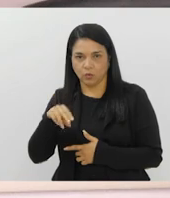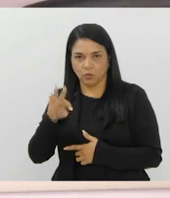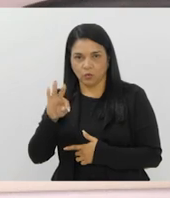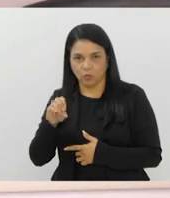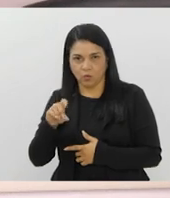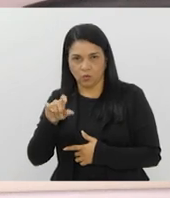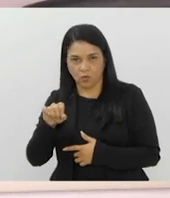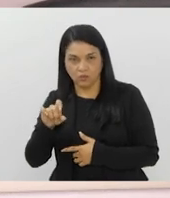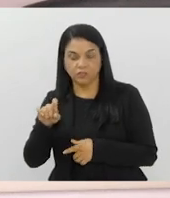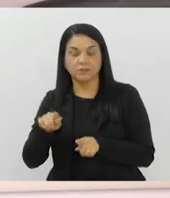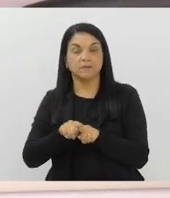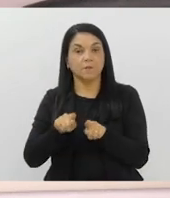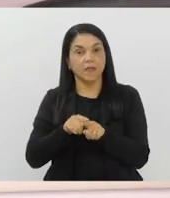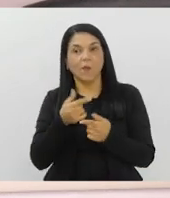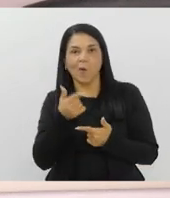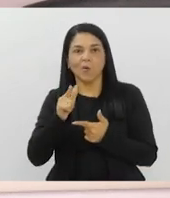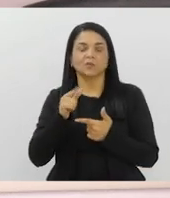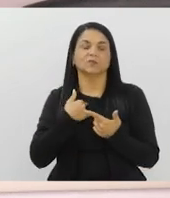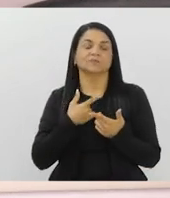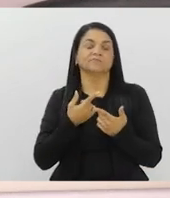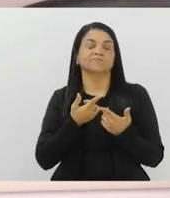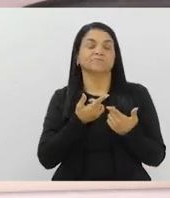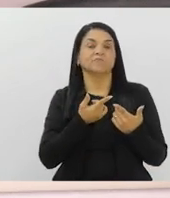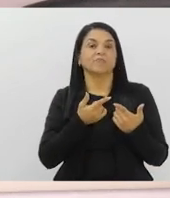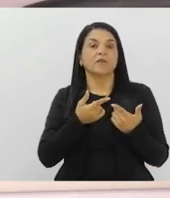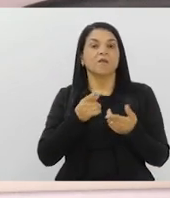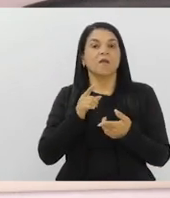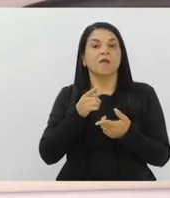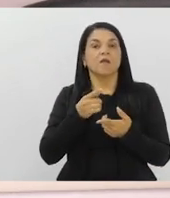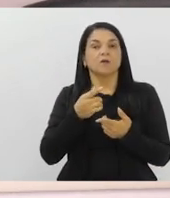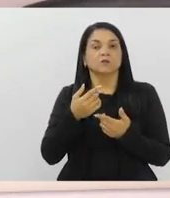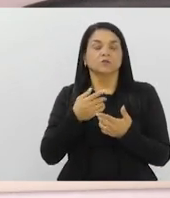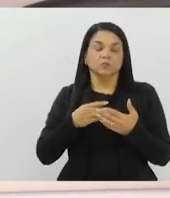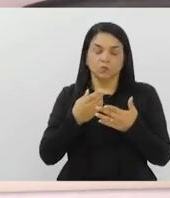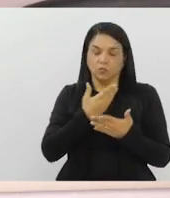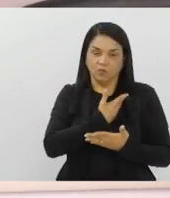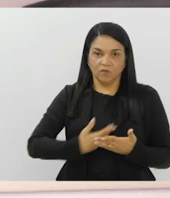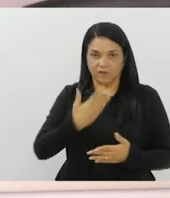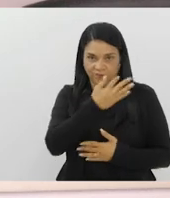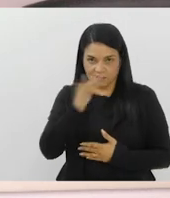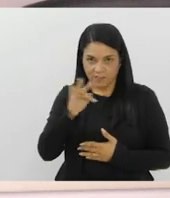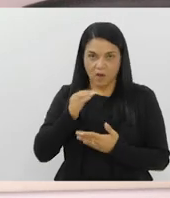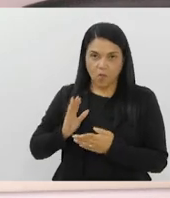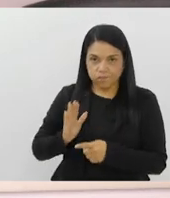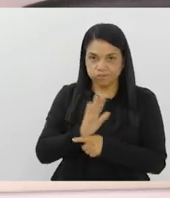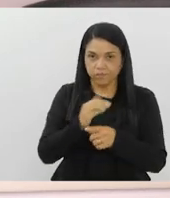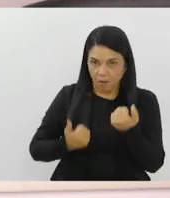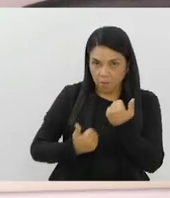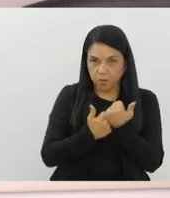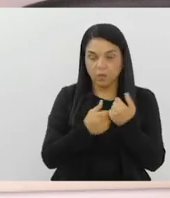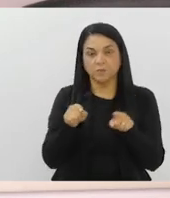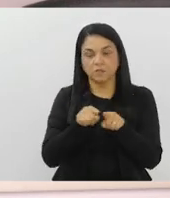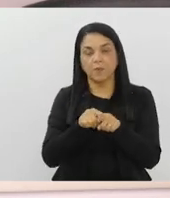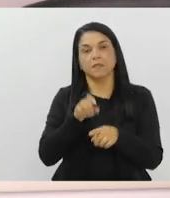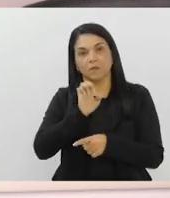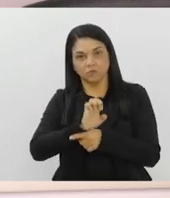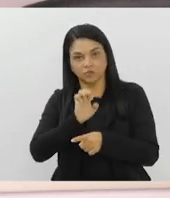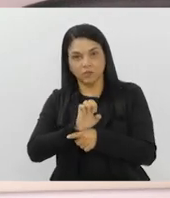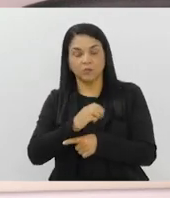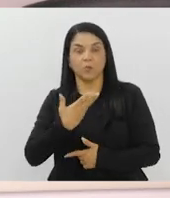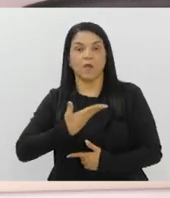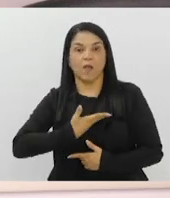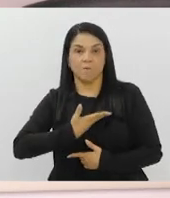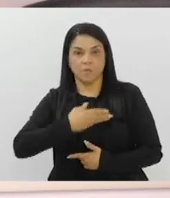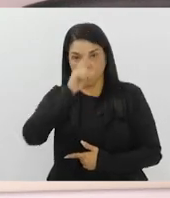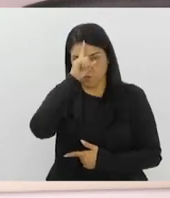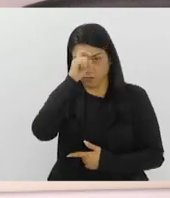do governo federal, mas o Estado ele atua como multiplicador, é a iniciativa do Hospital Amigo da